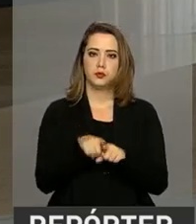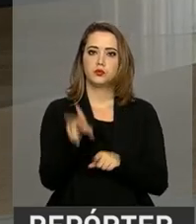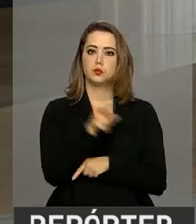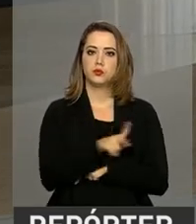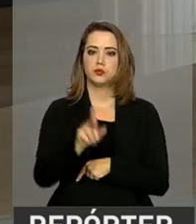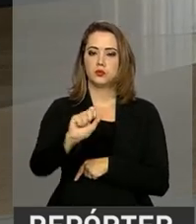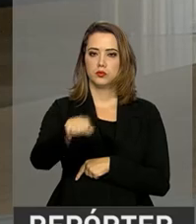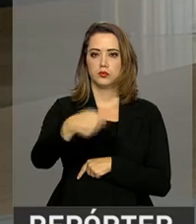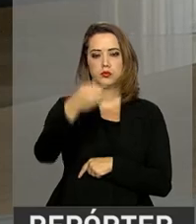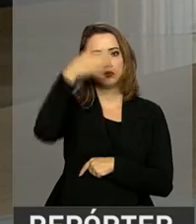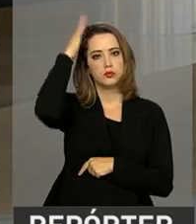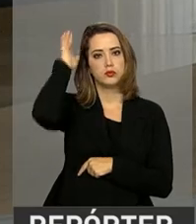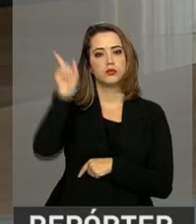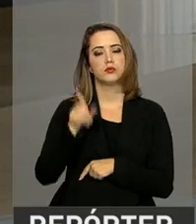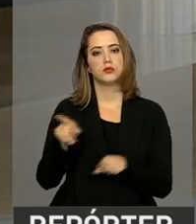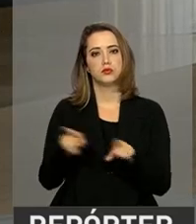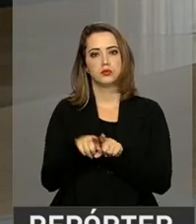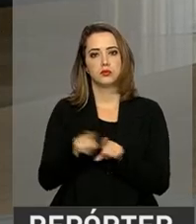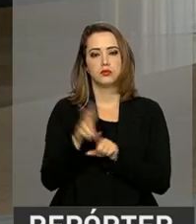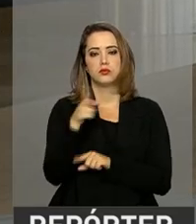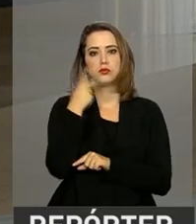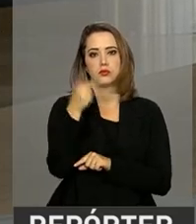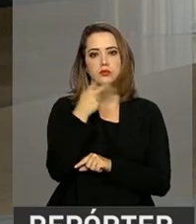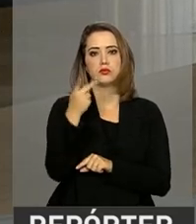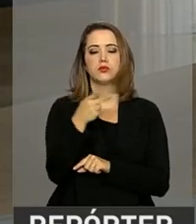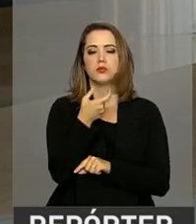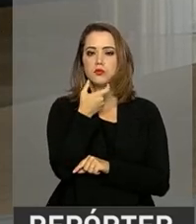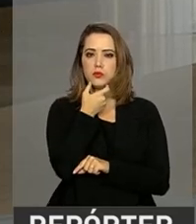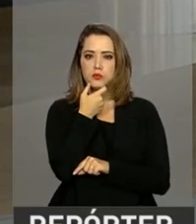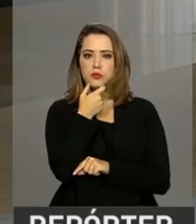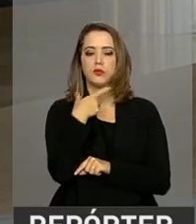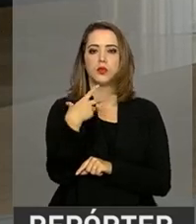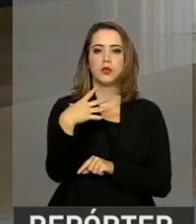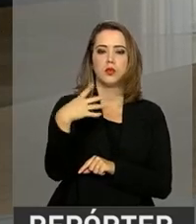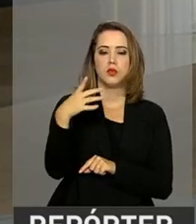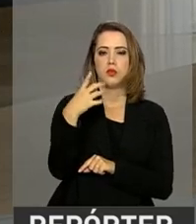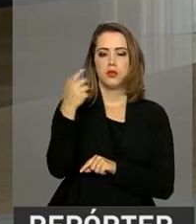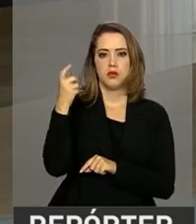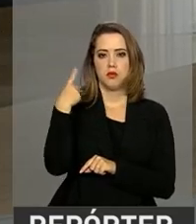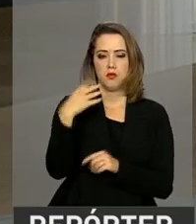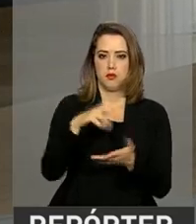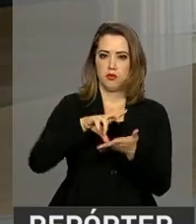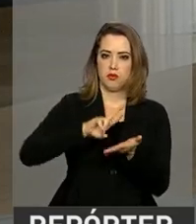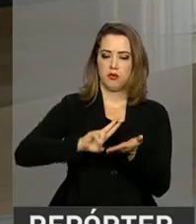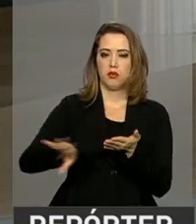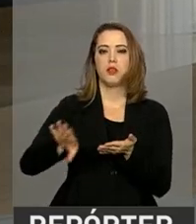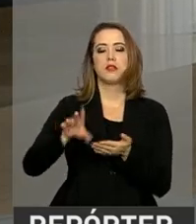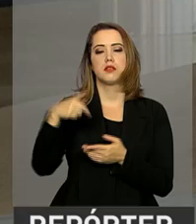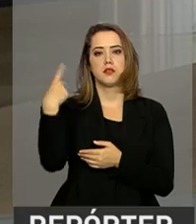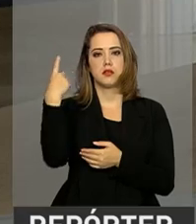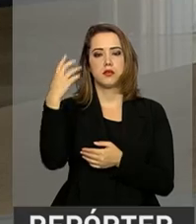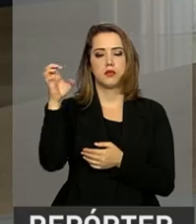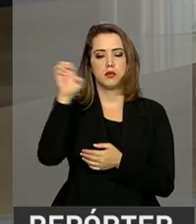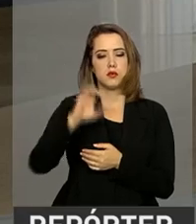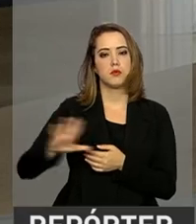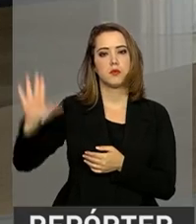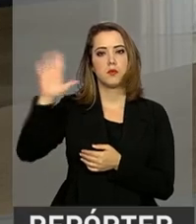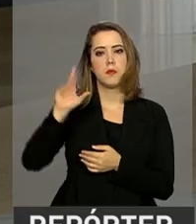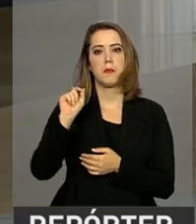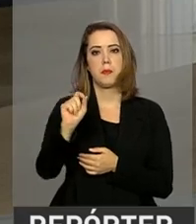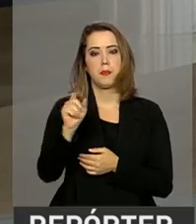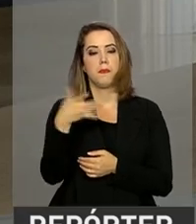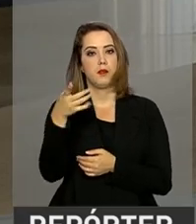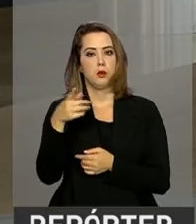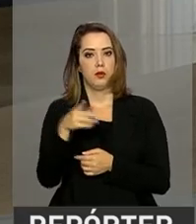exercício Michel Temer também falou sobre a saída do Reino Unido da União Europeia essa essa fala dele foi hoje pela manhã em entrevista